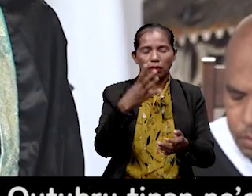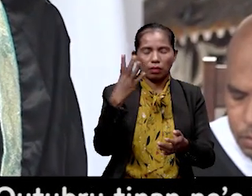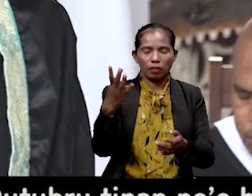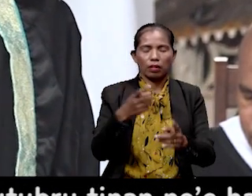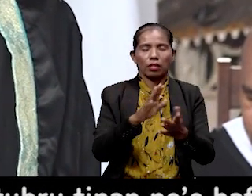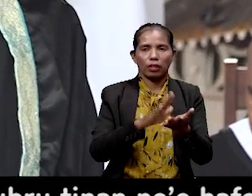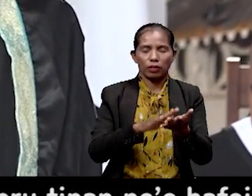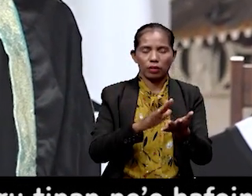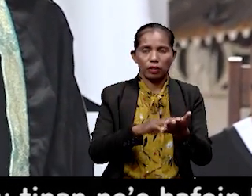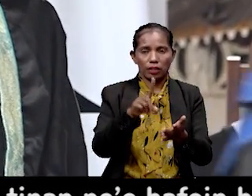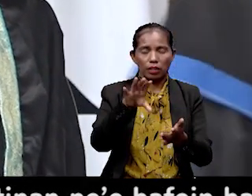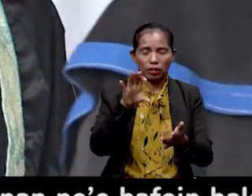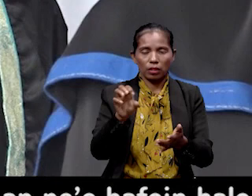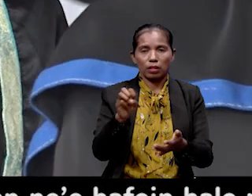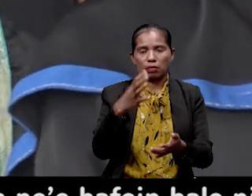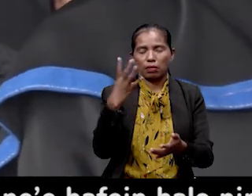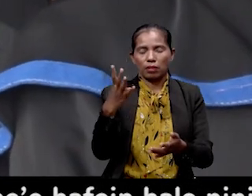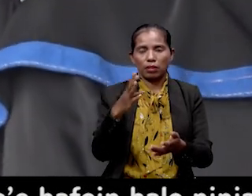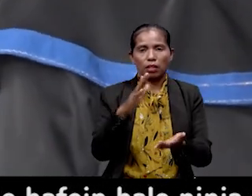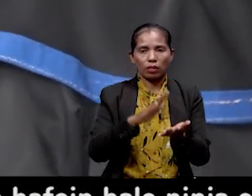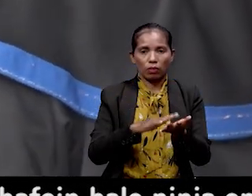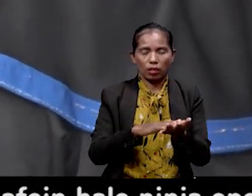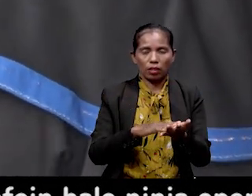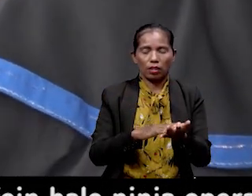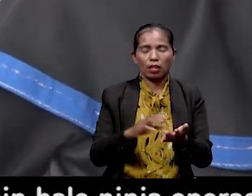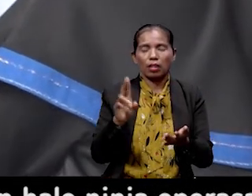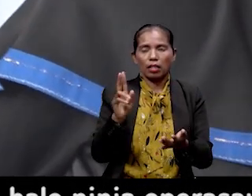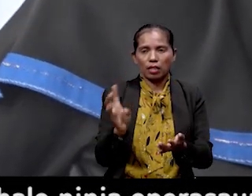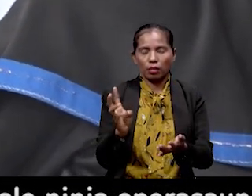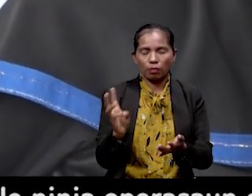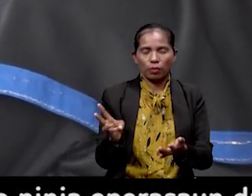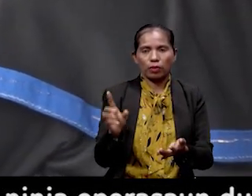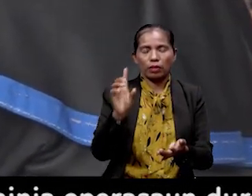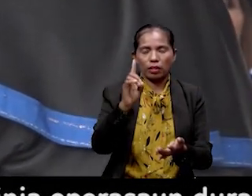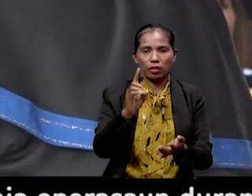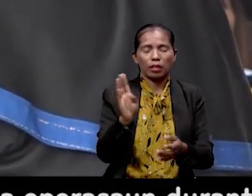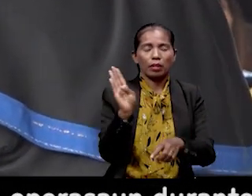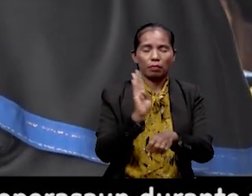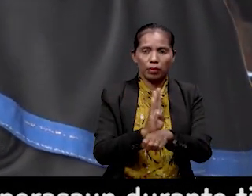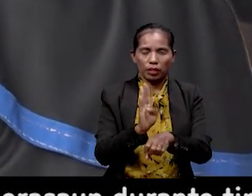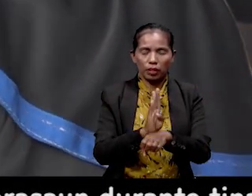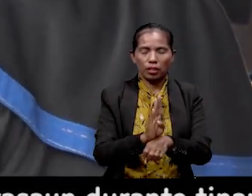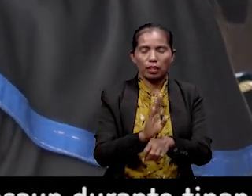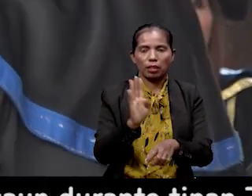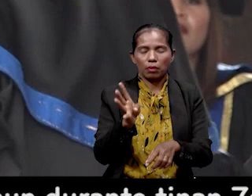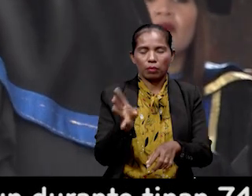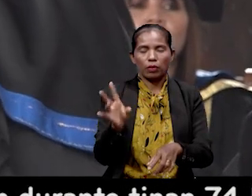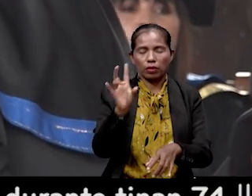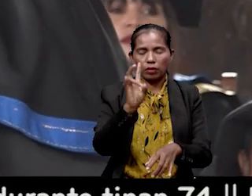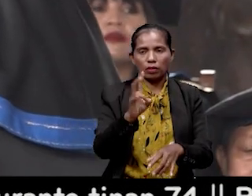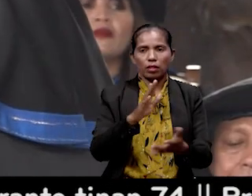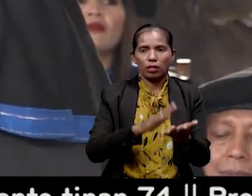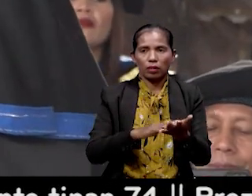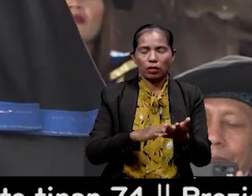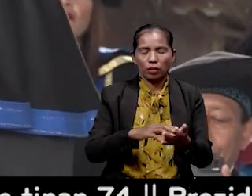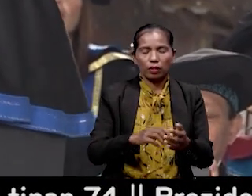School of Petroleum Study, ning nulu resing ida, School of Business Management 50 resing hitu, School of Tourism